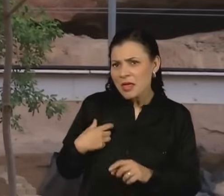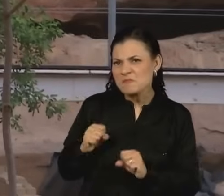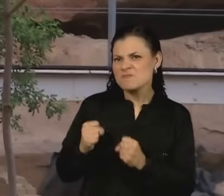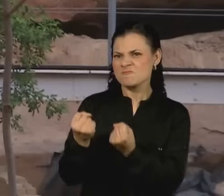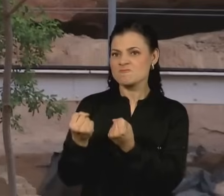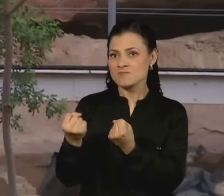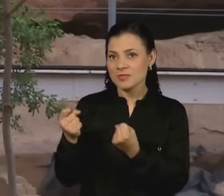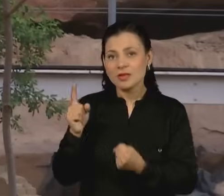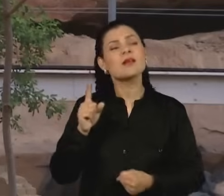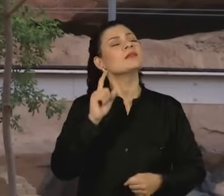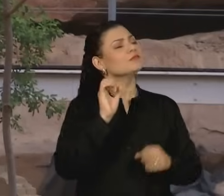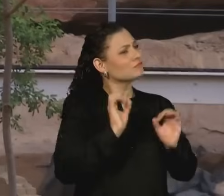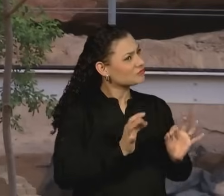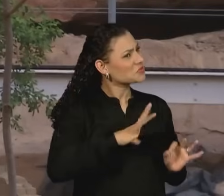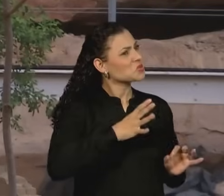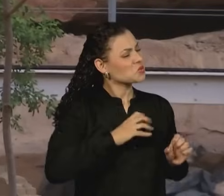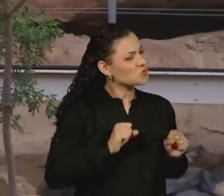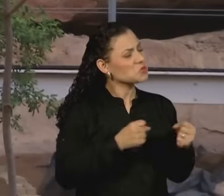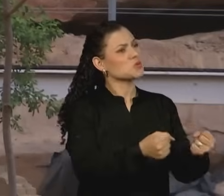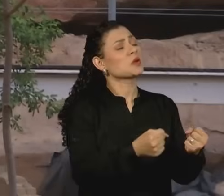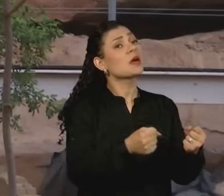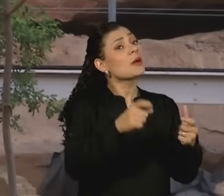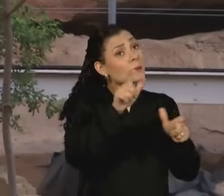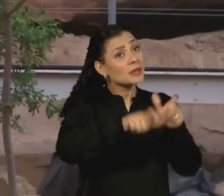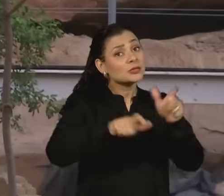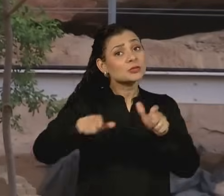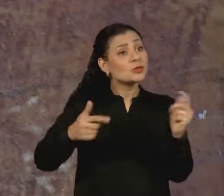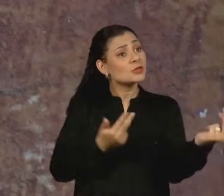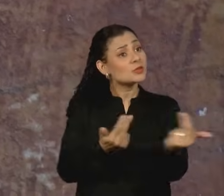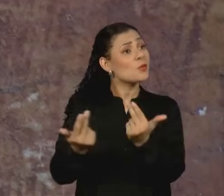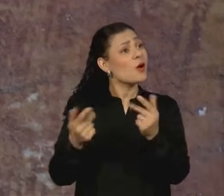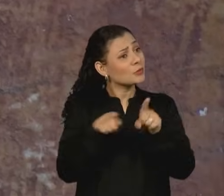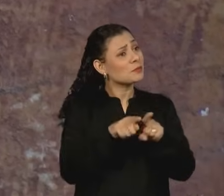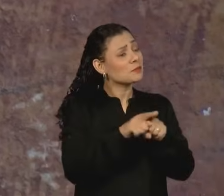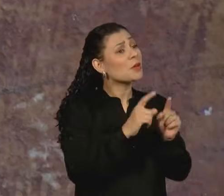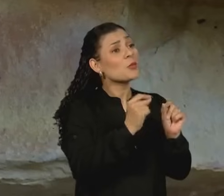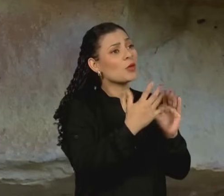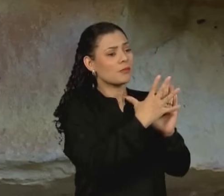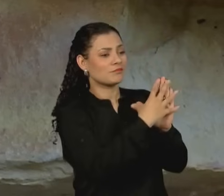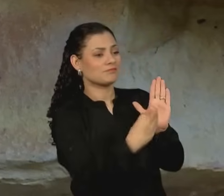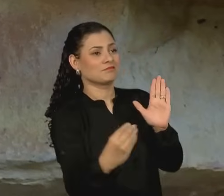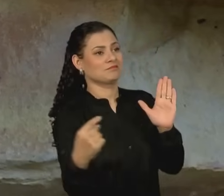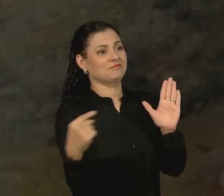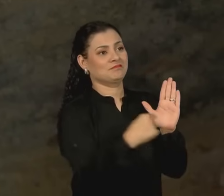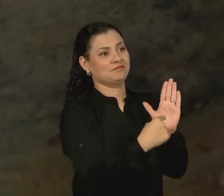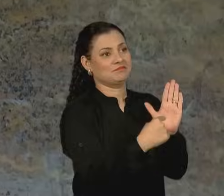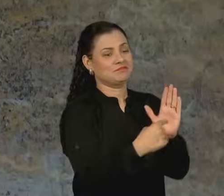certeza. E tornou pessoas daqui também serem guerreiros.